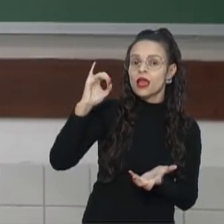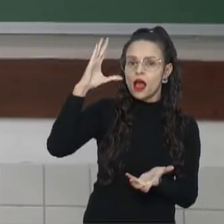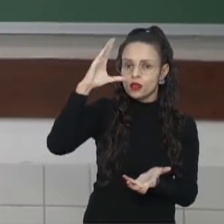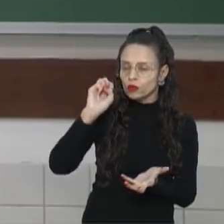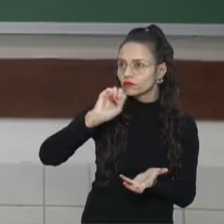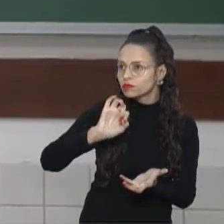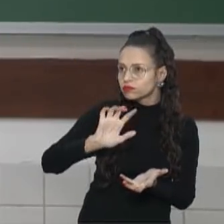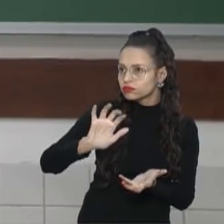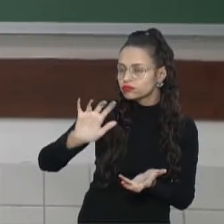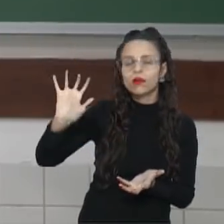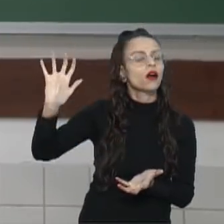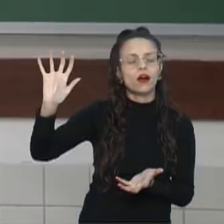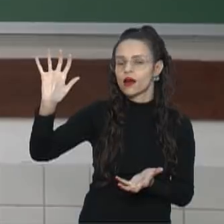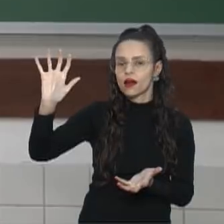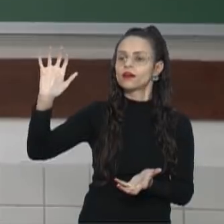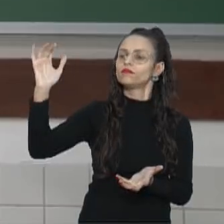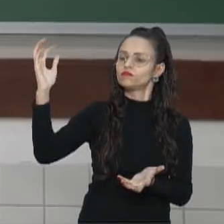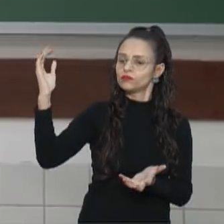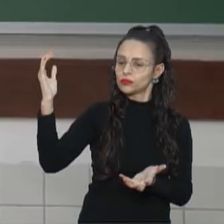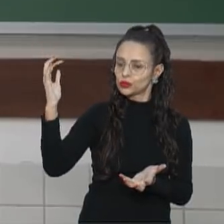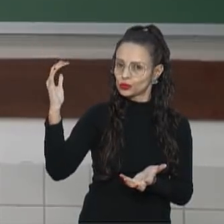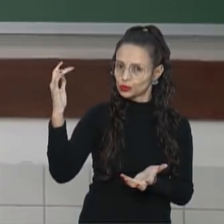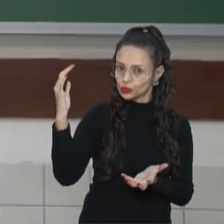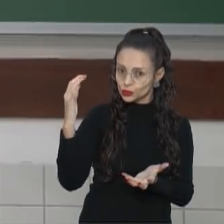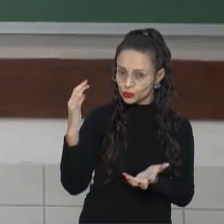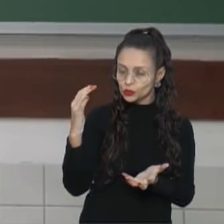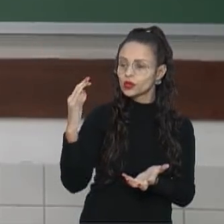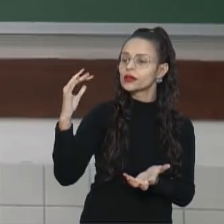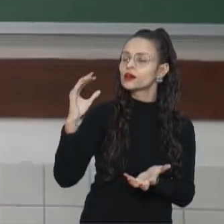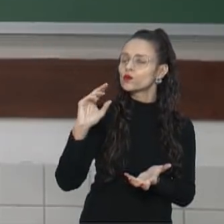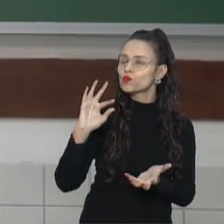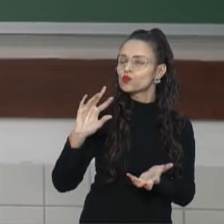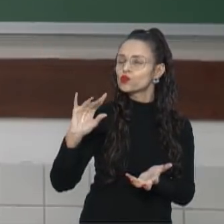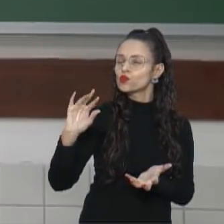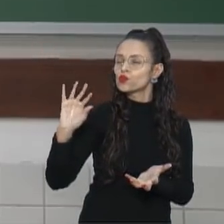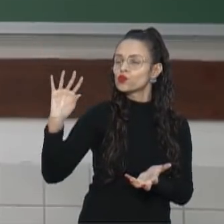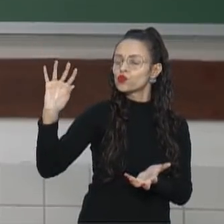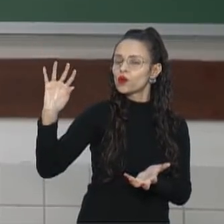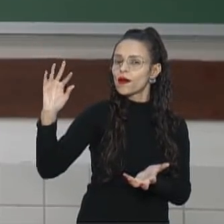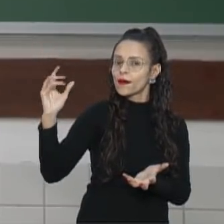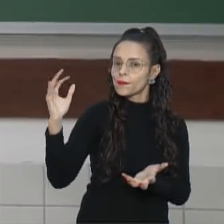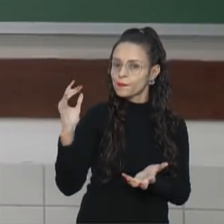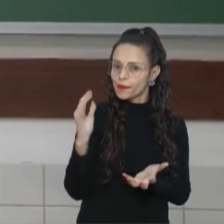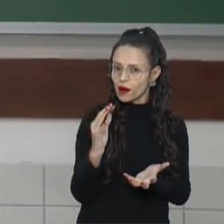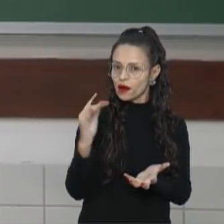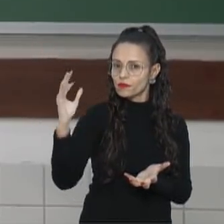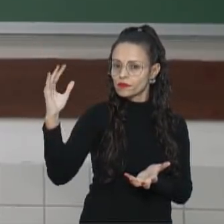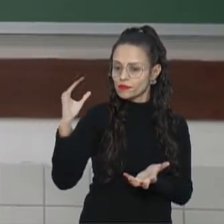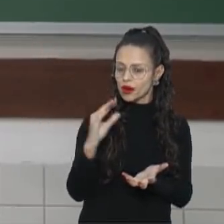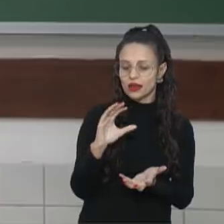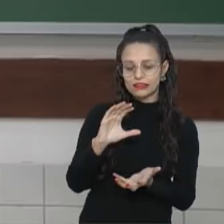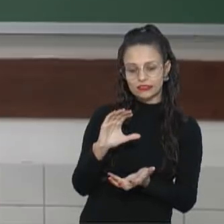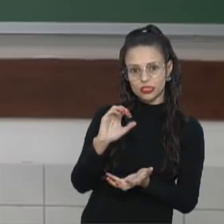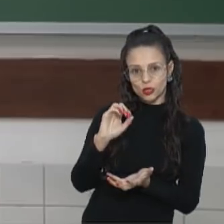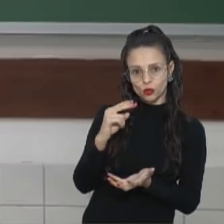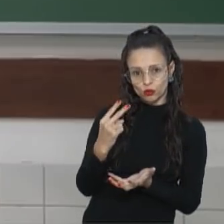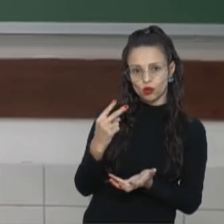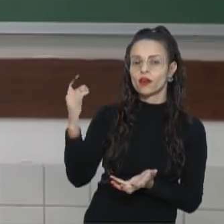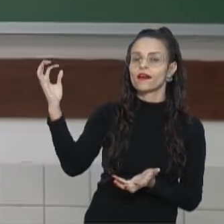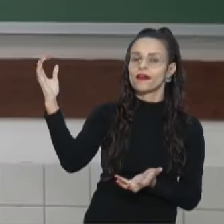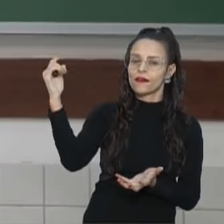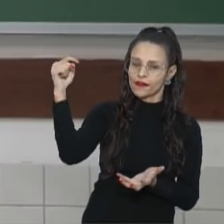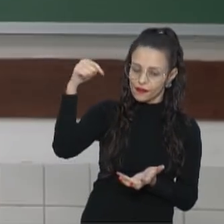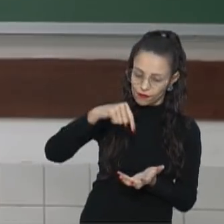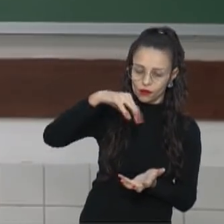noite, parte desse calor, quando está indo embora para o espaço, bate nas partículas de CO2 e volta para a